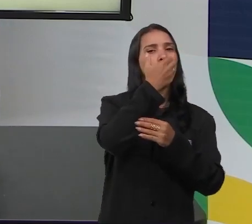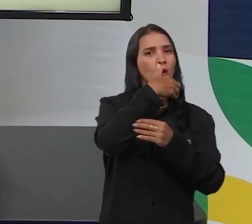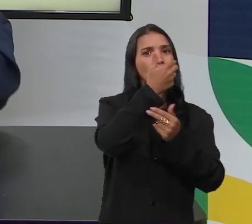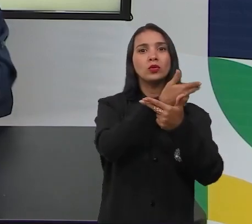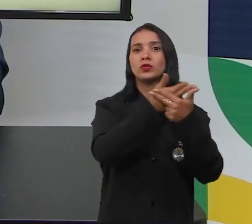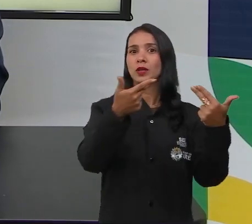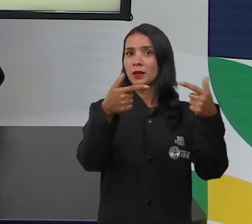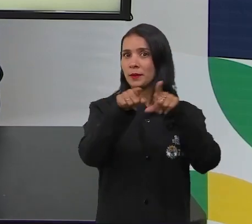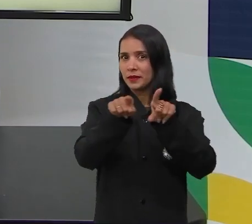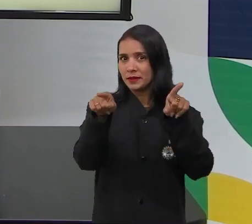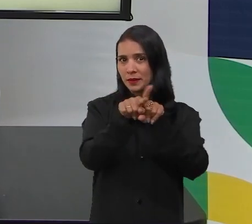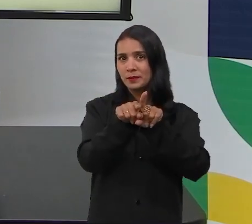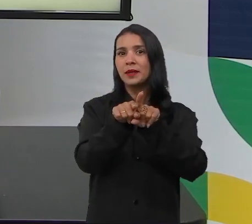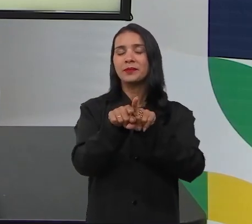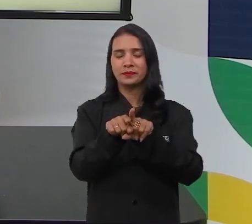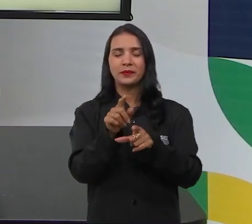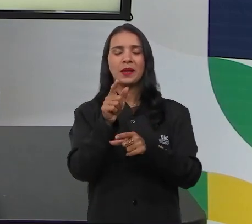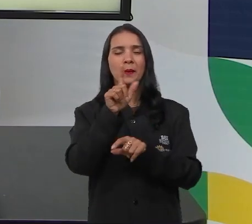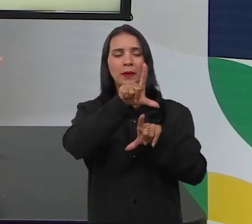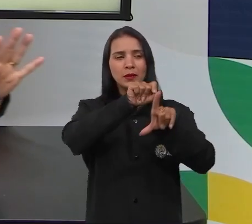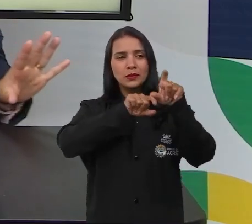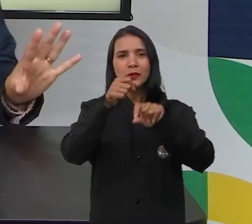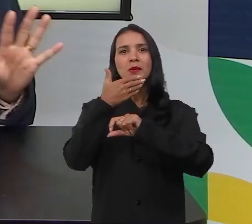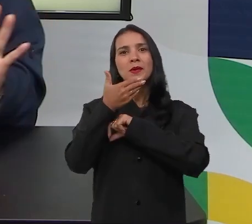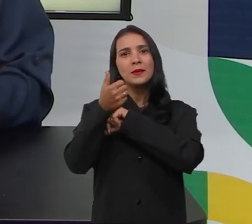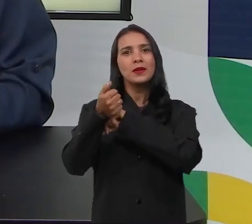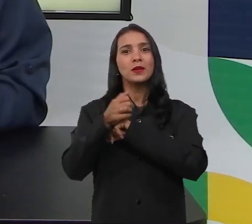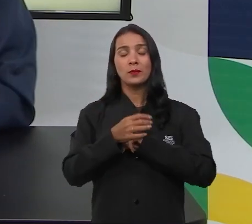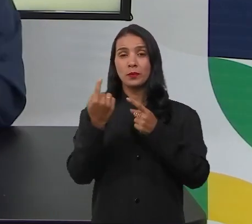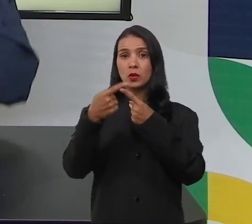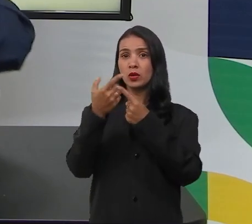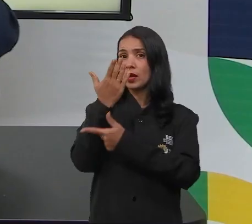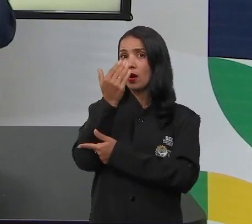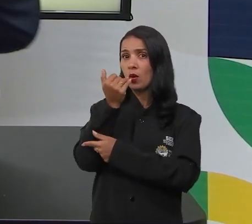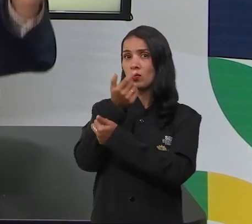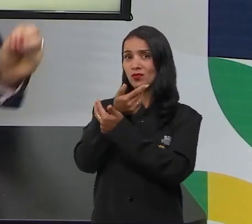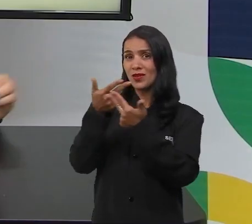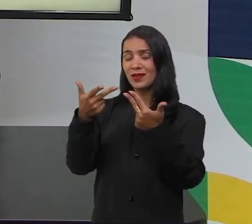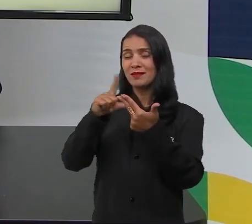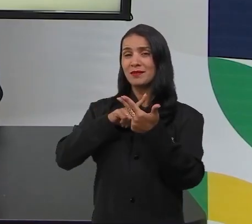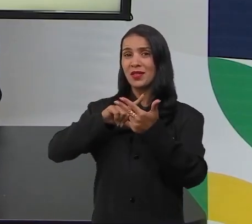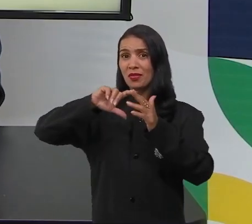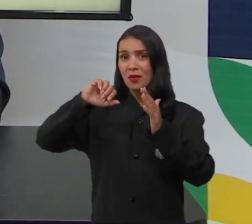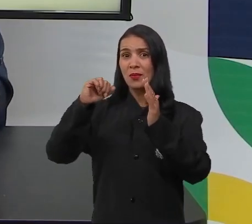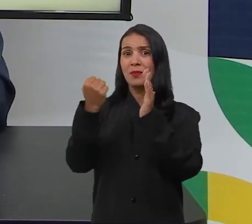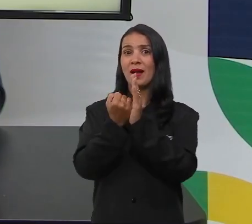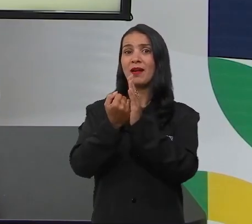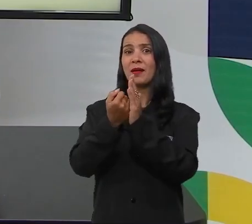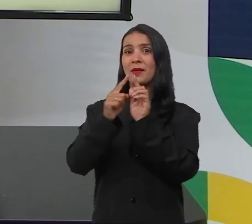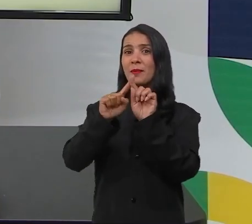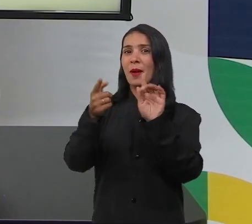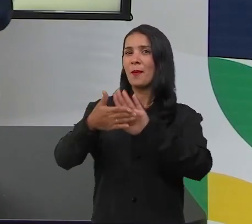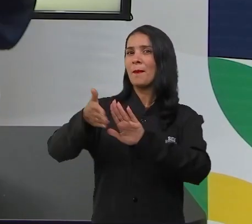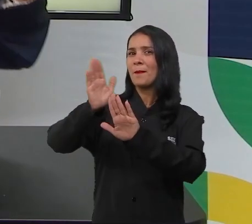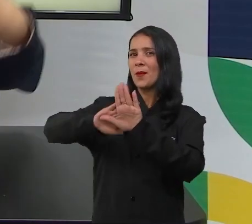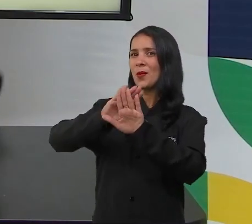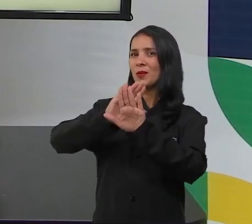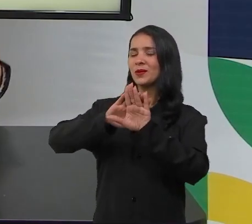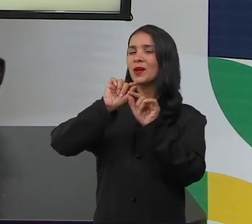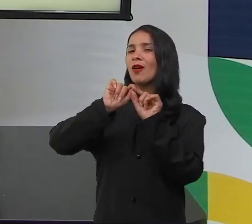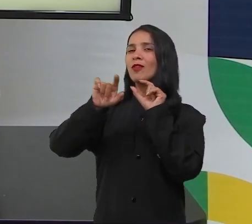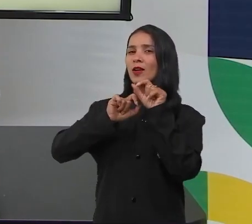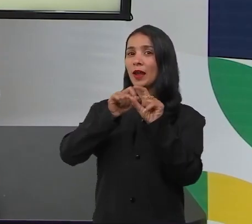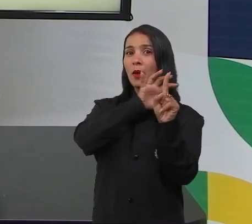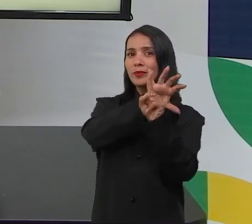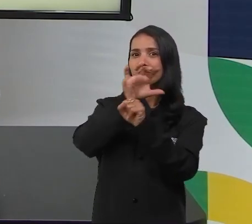as melhores escolhas, tá, gente? E os alimentos ultraprocessados, eles têm o quê? Um marketing por trás, né? Eles fazem você querer